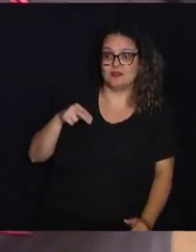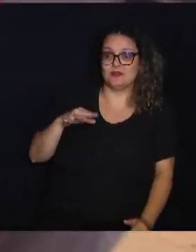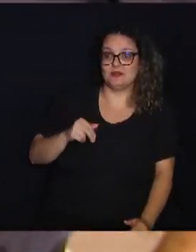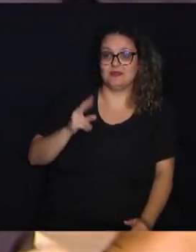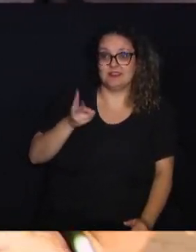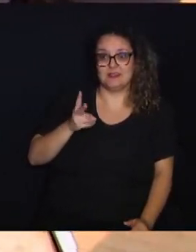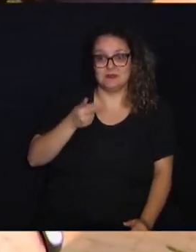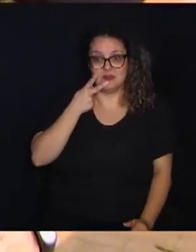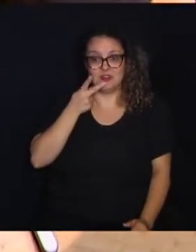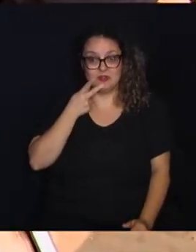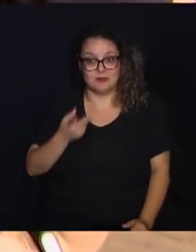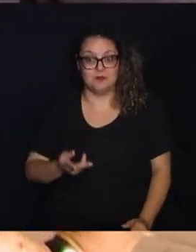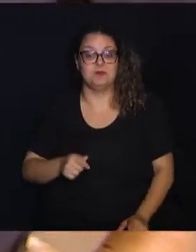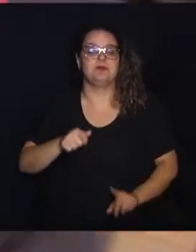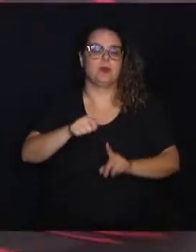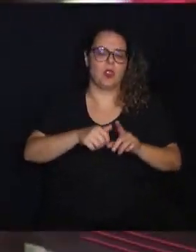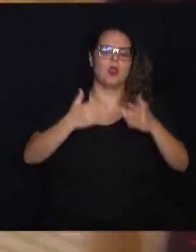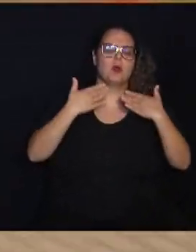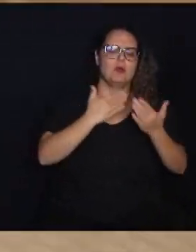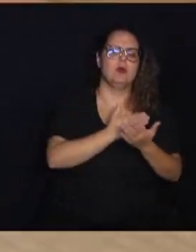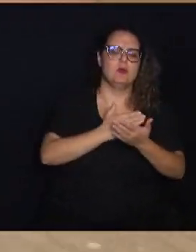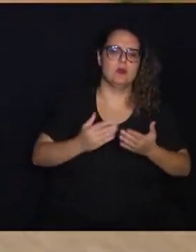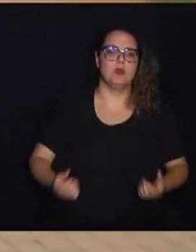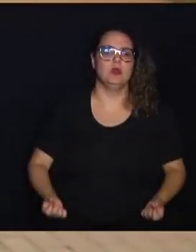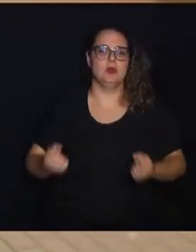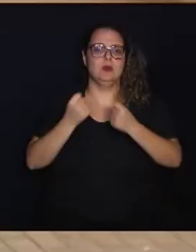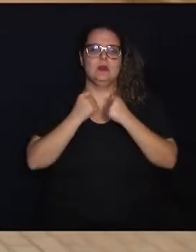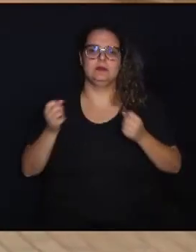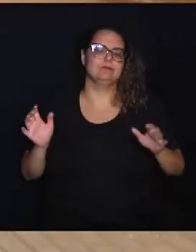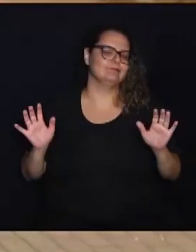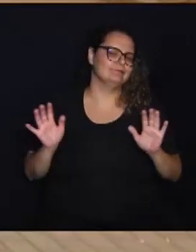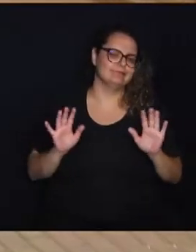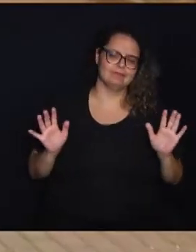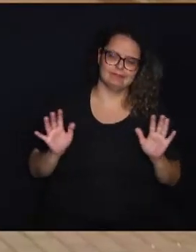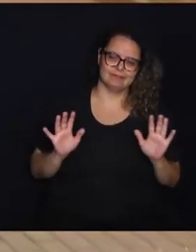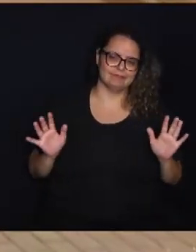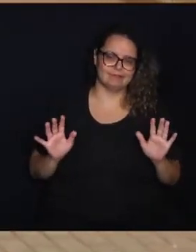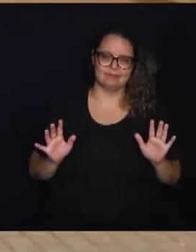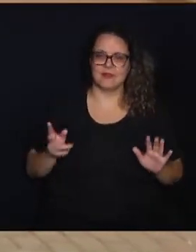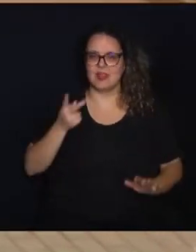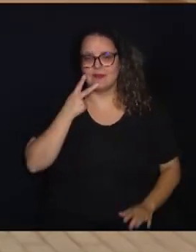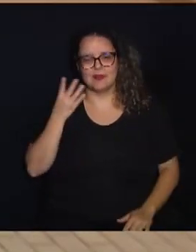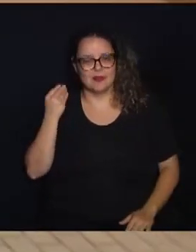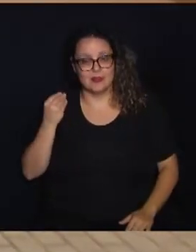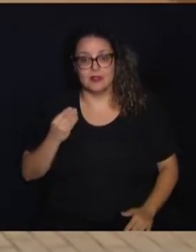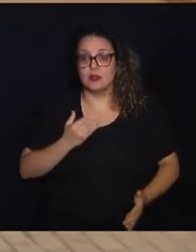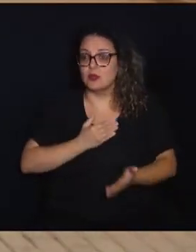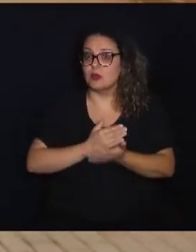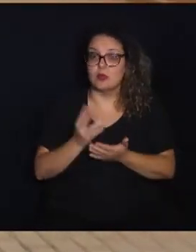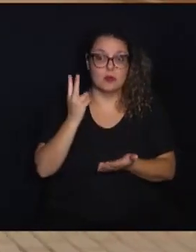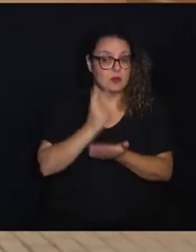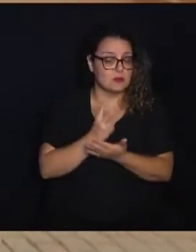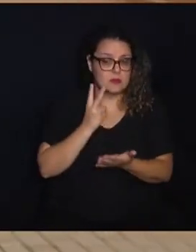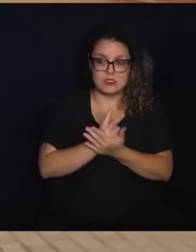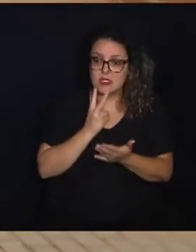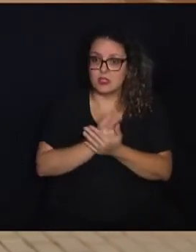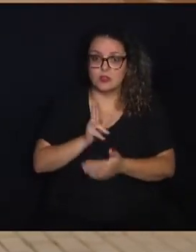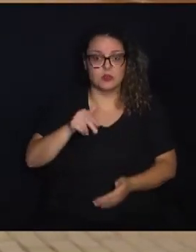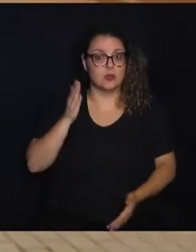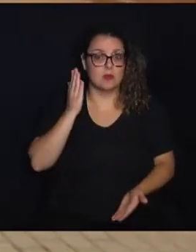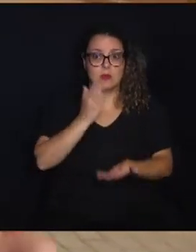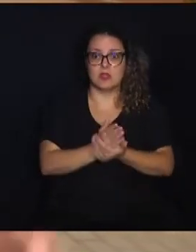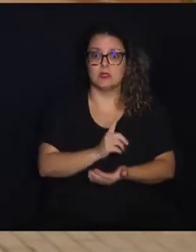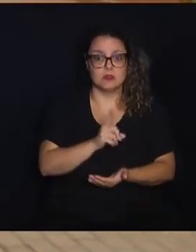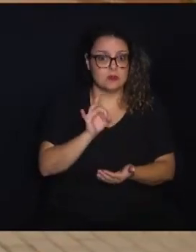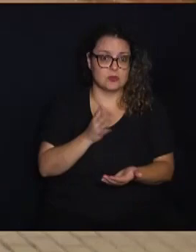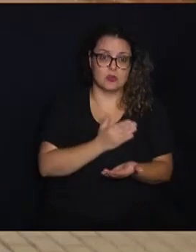ó, em janeiro, vou começar a atividade física, gente. Isso aí a gente fala que é balela, você tem que começar sempre a estar em atividade. Não só no começo do ano,